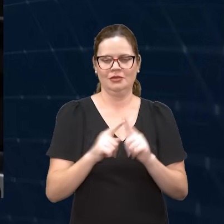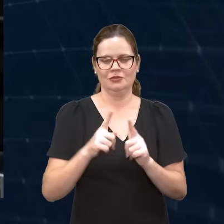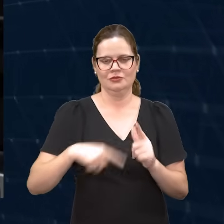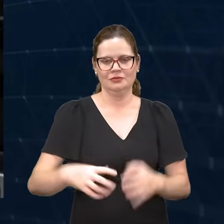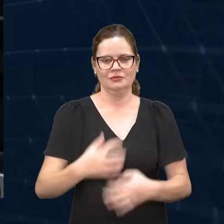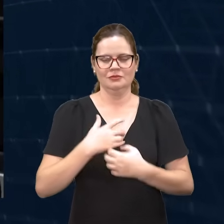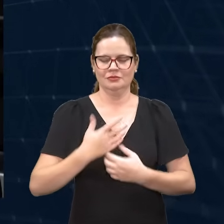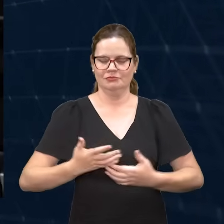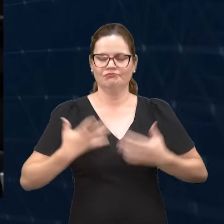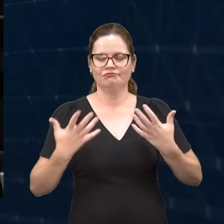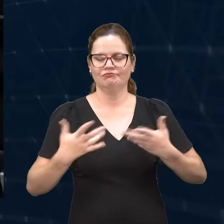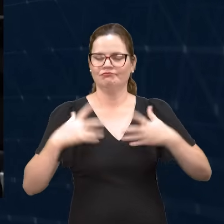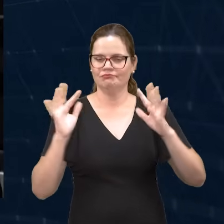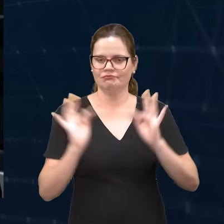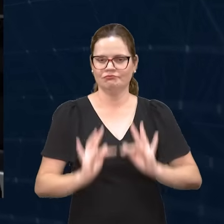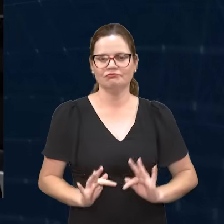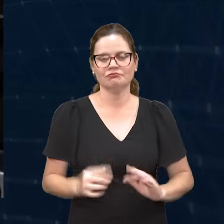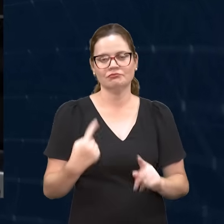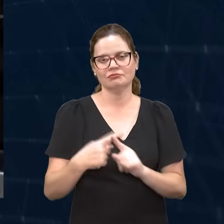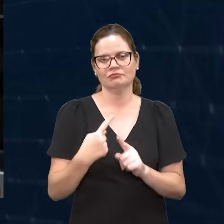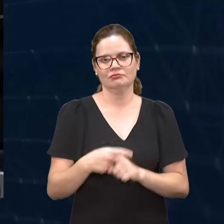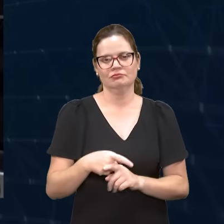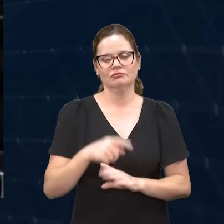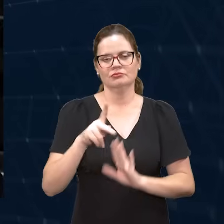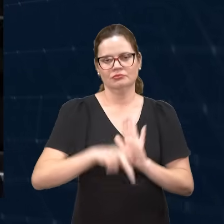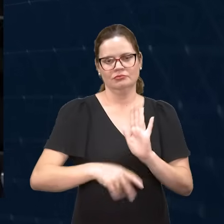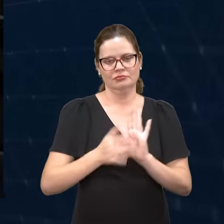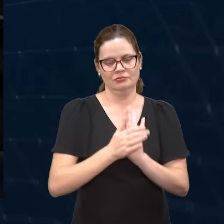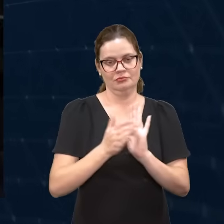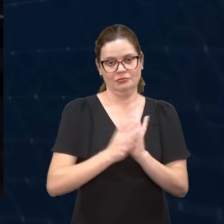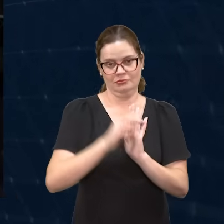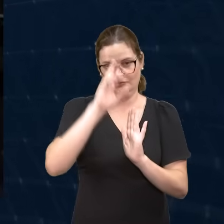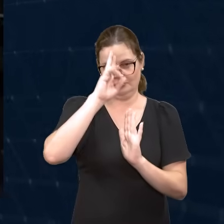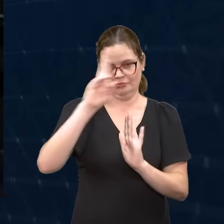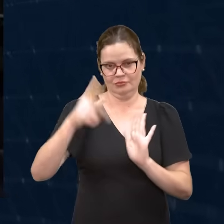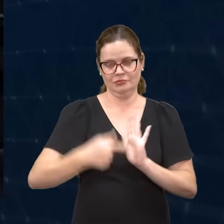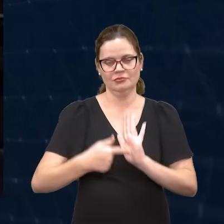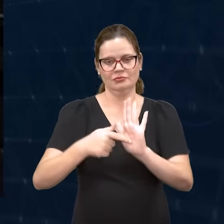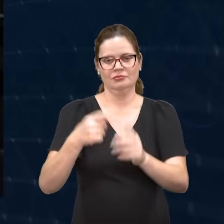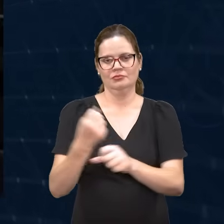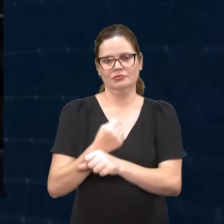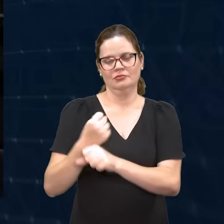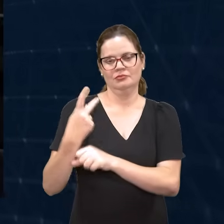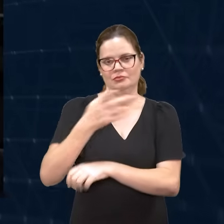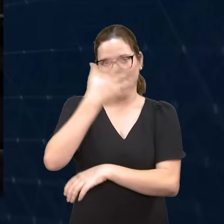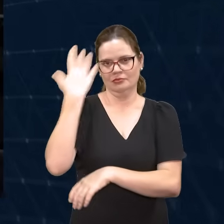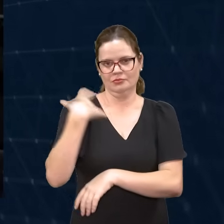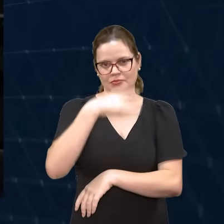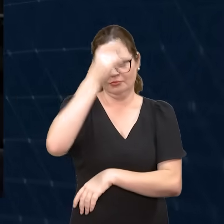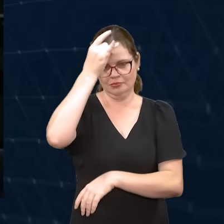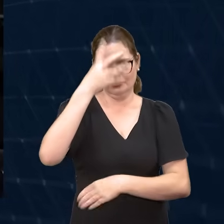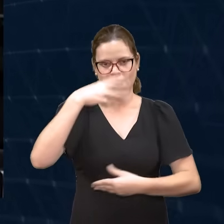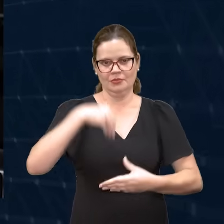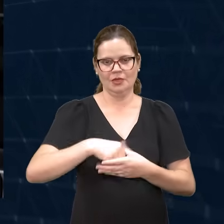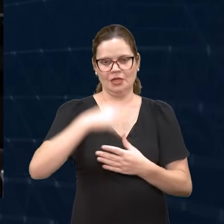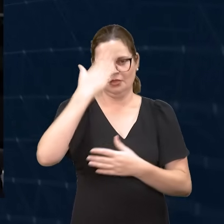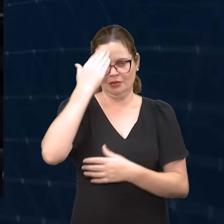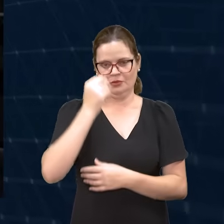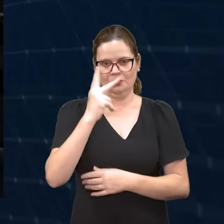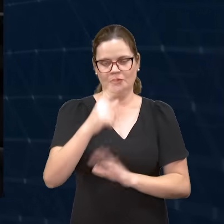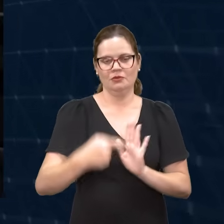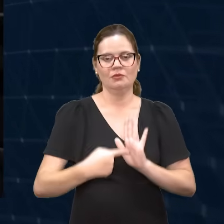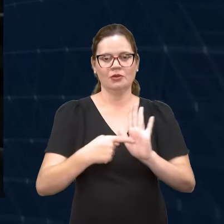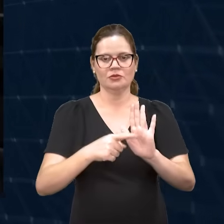enriqueceu. A obra do Espírito Santo, como está escrito em Provérbios 14, a tenda dos retos, dos